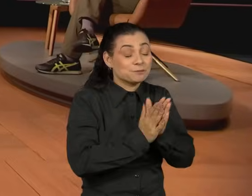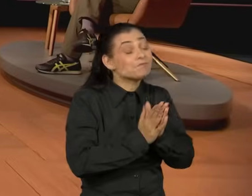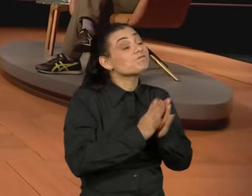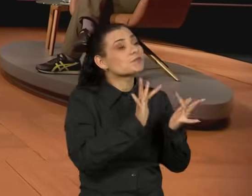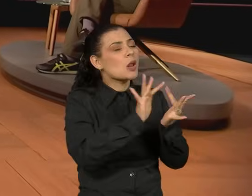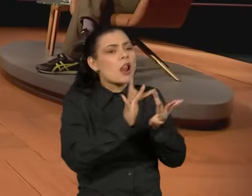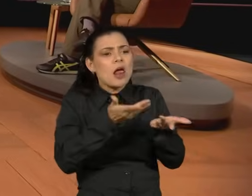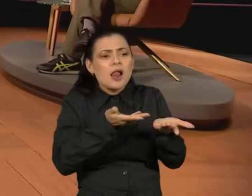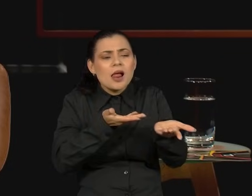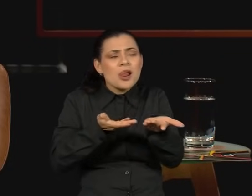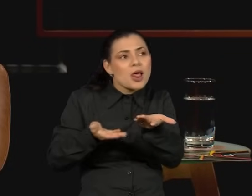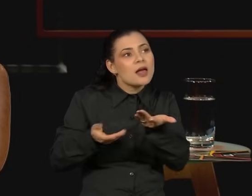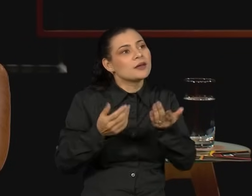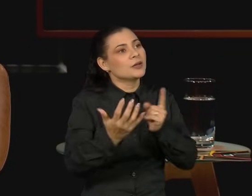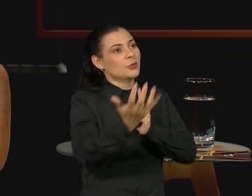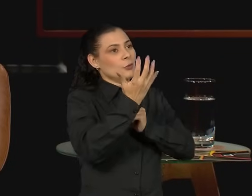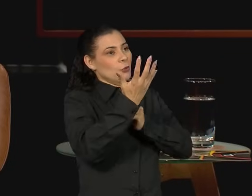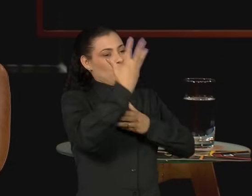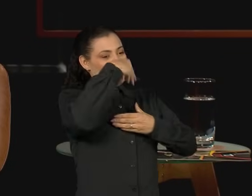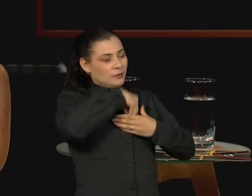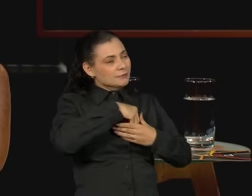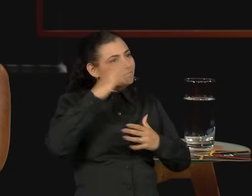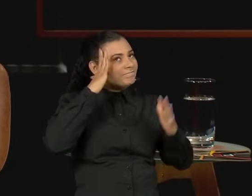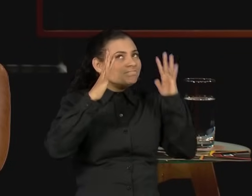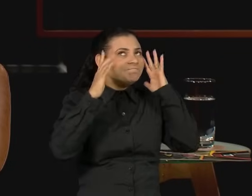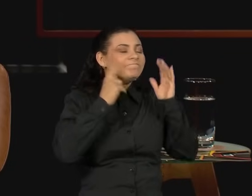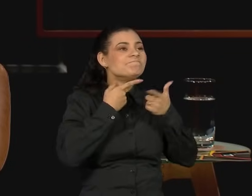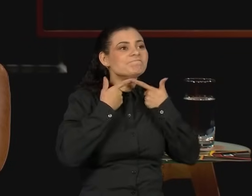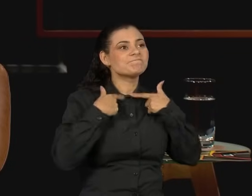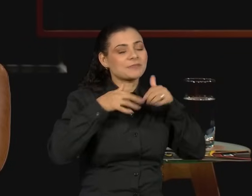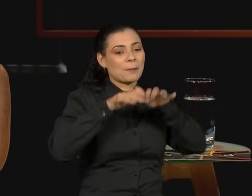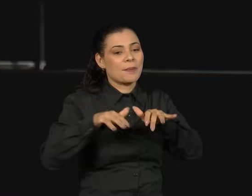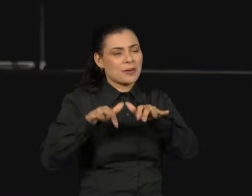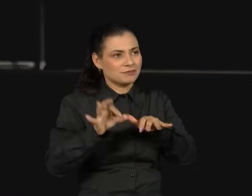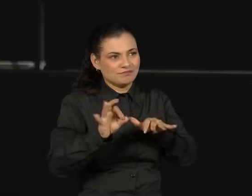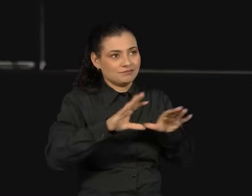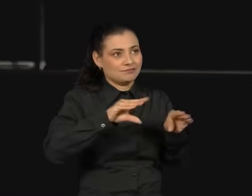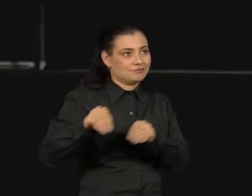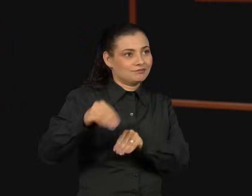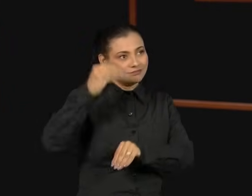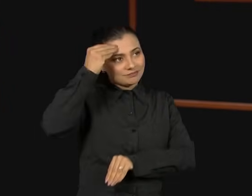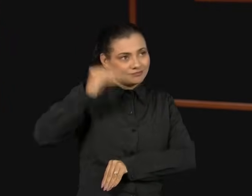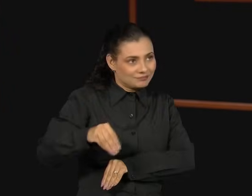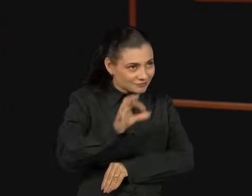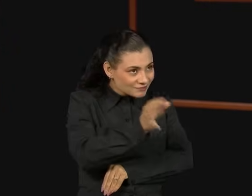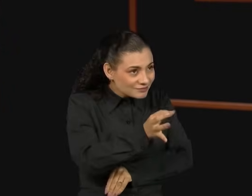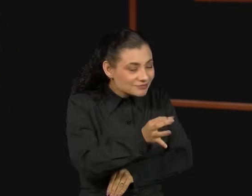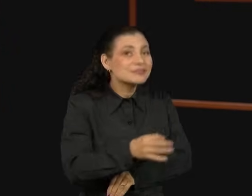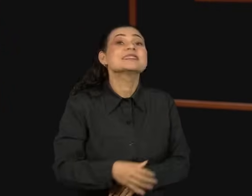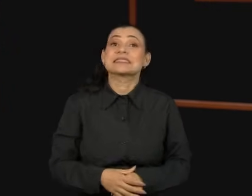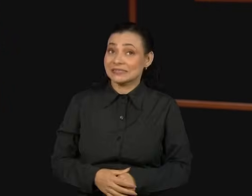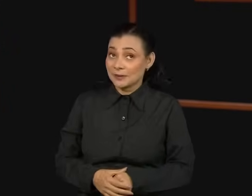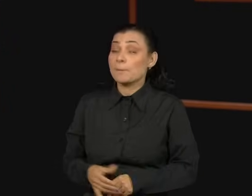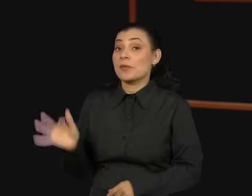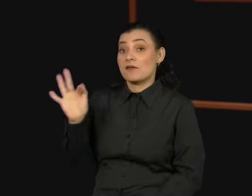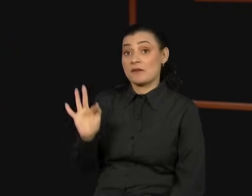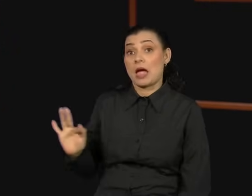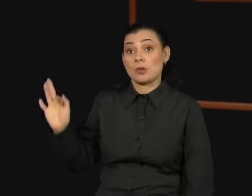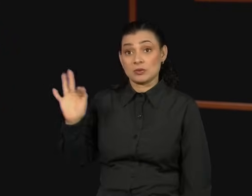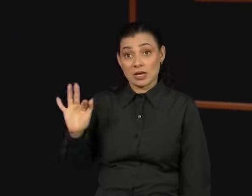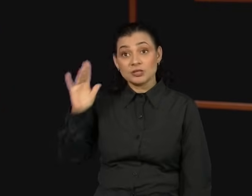essa agitação toda mudou um pouco os seus planos de ser um concertista, né? A Faculdade